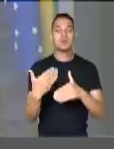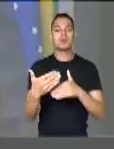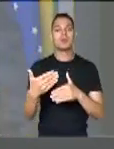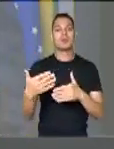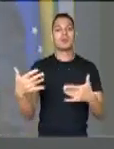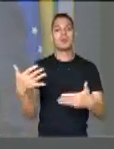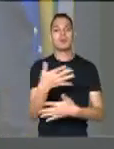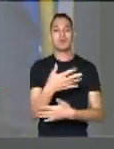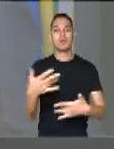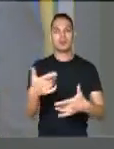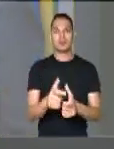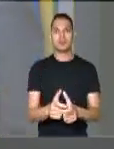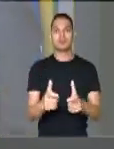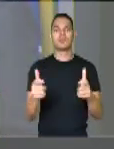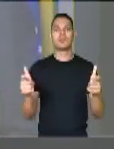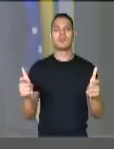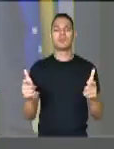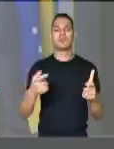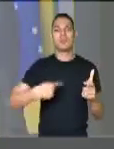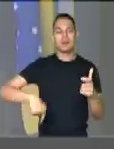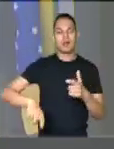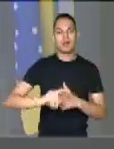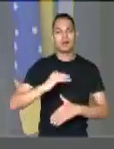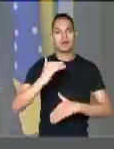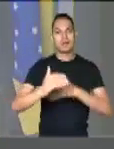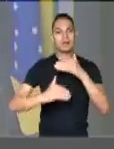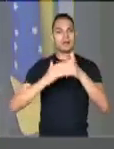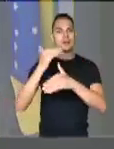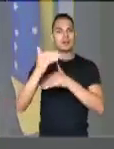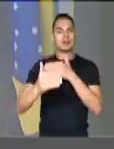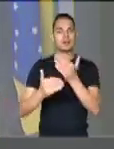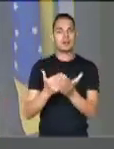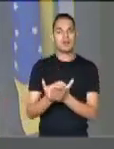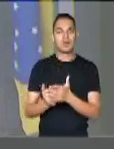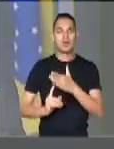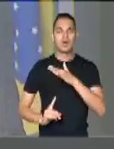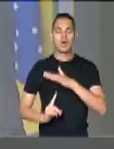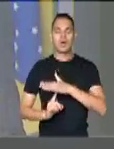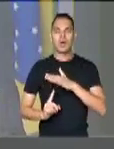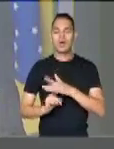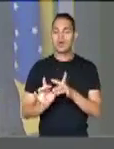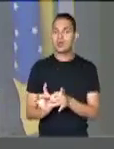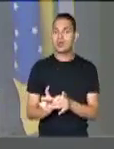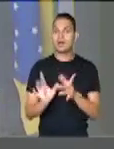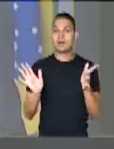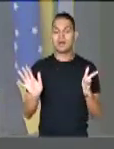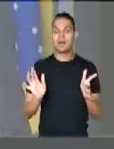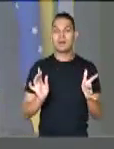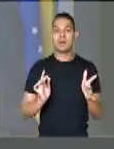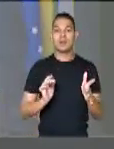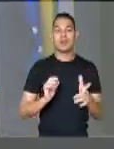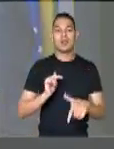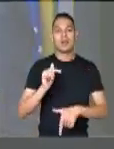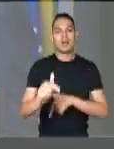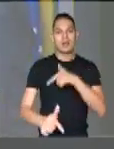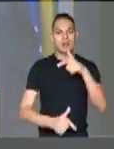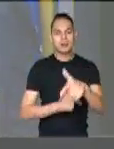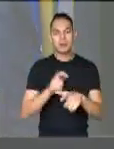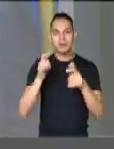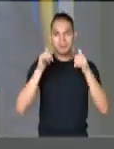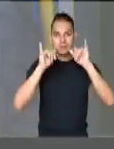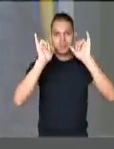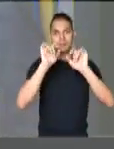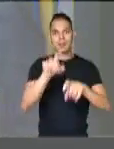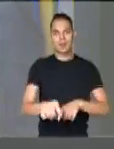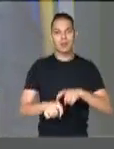população urbana. Nós crescemos vindo de uma feira livre, a atividade rural e a